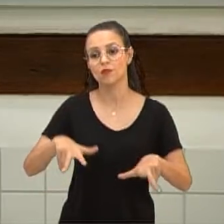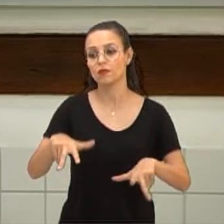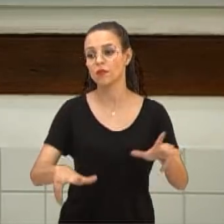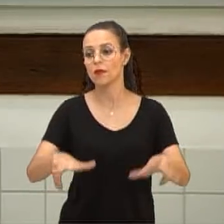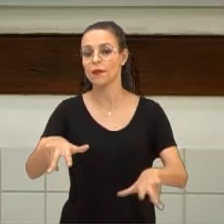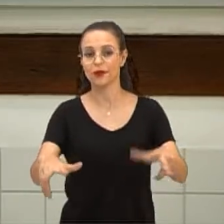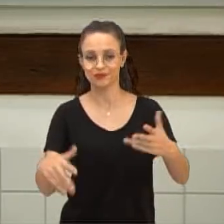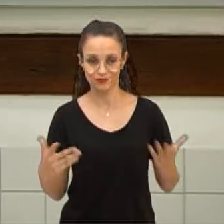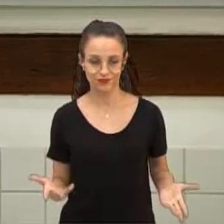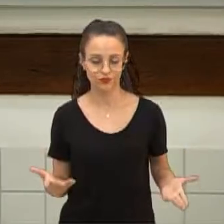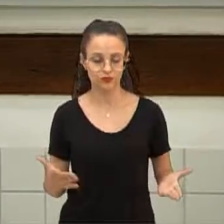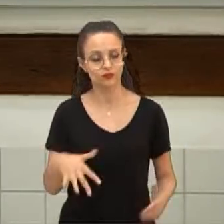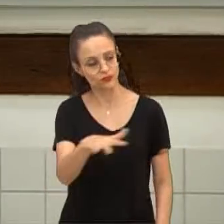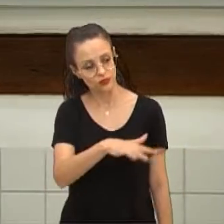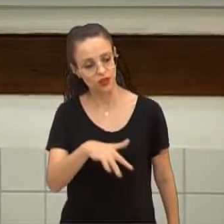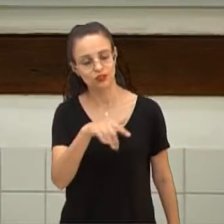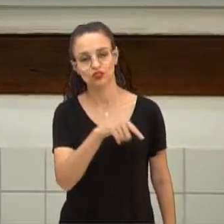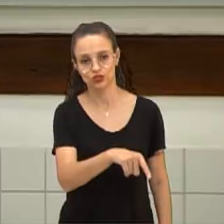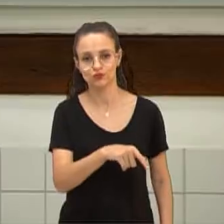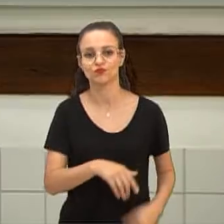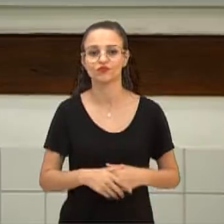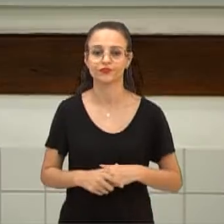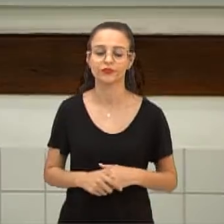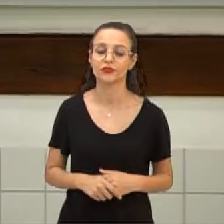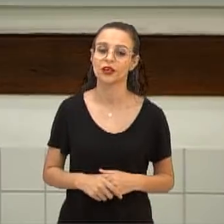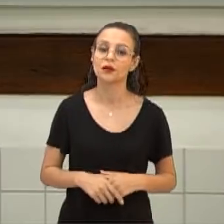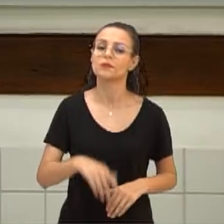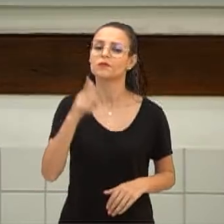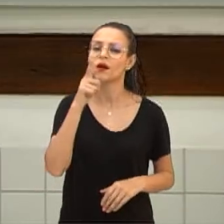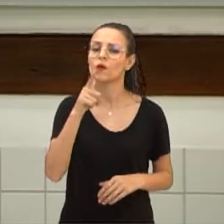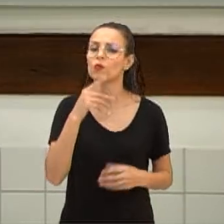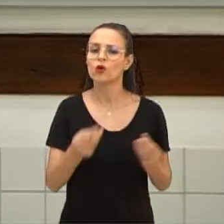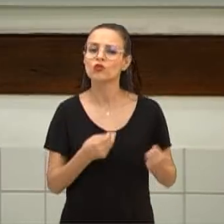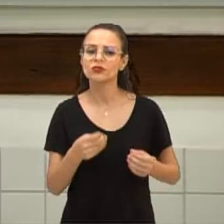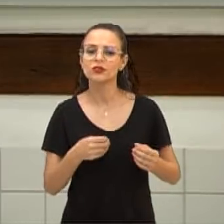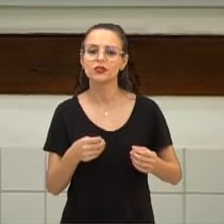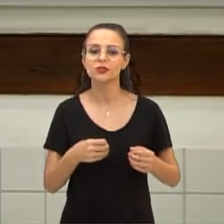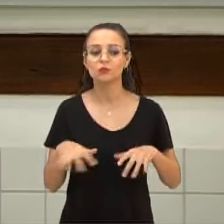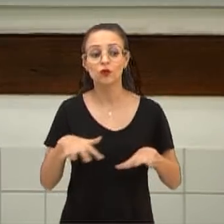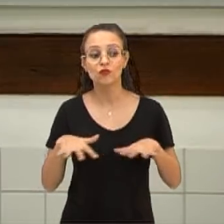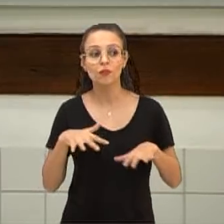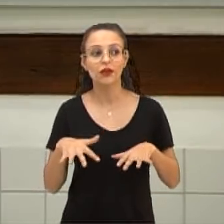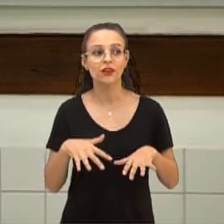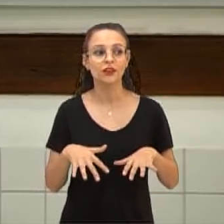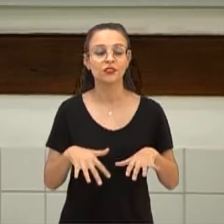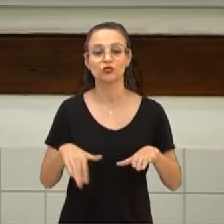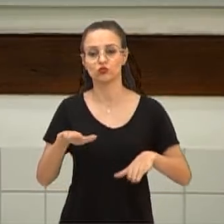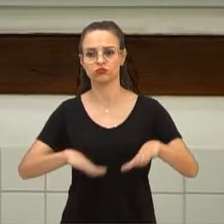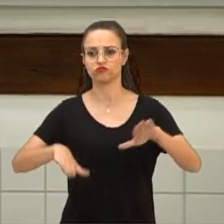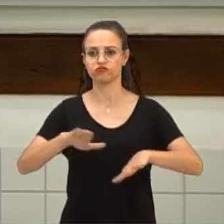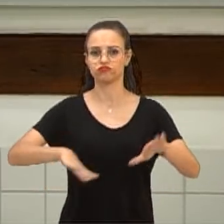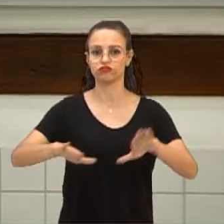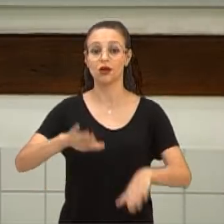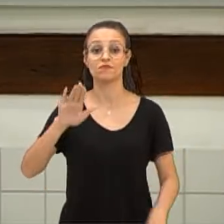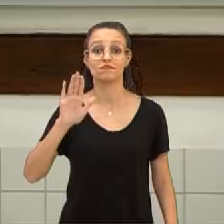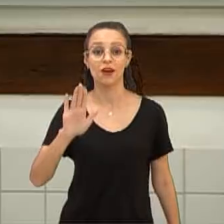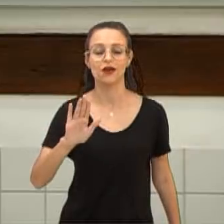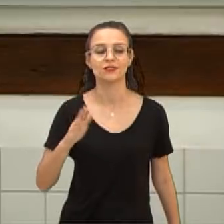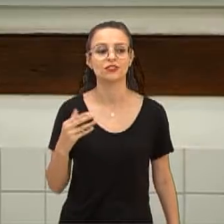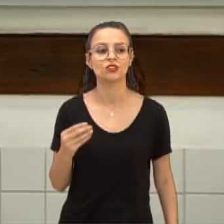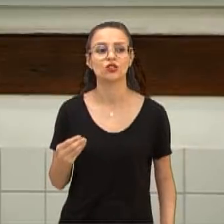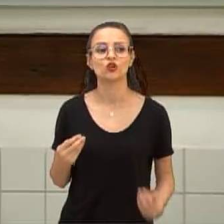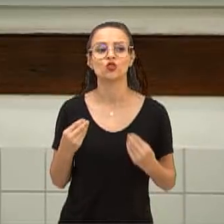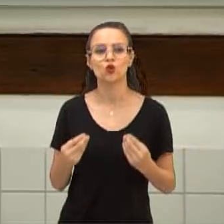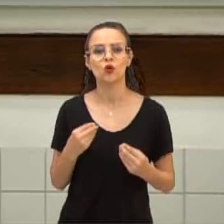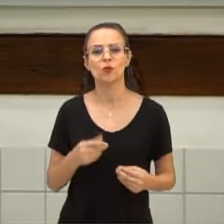esses lagos, por essa região inundada. Para eles se locomoverem ali, eles tinham que fazer um movimento natatório. Mas como que